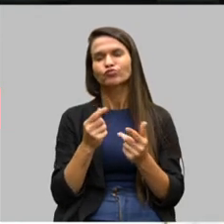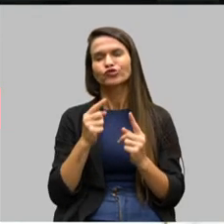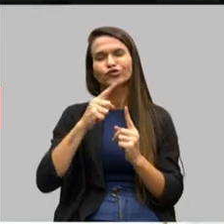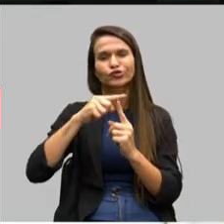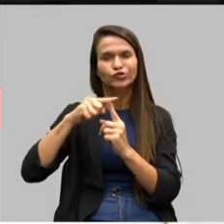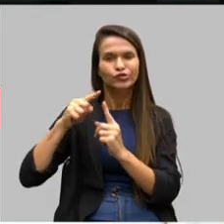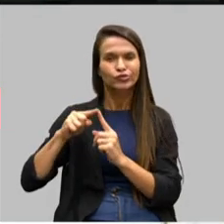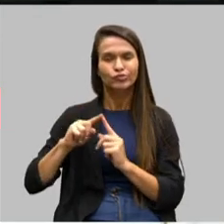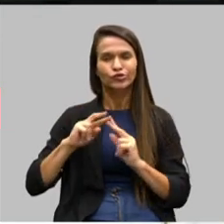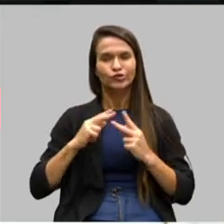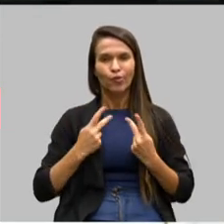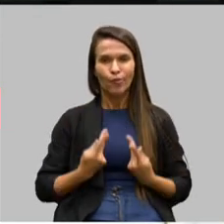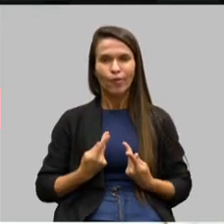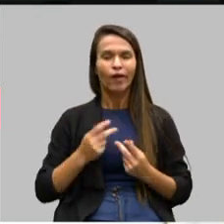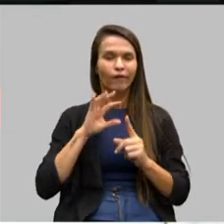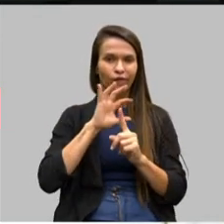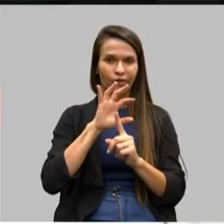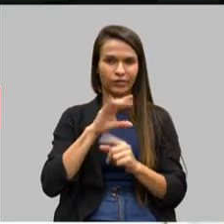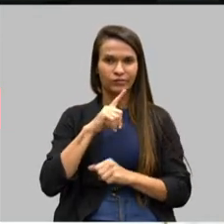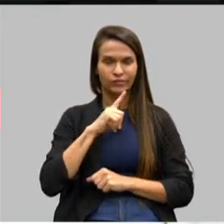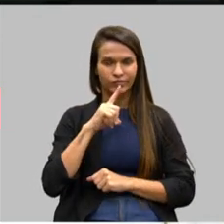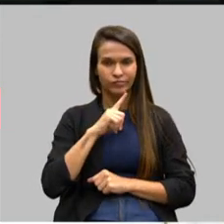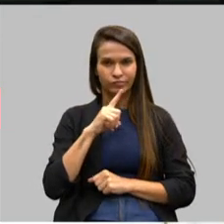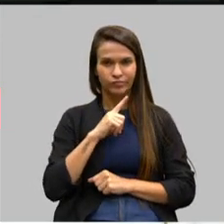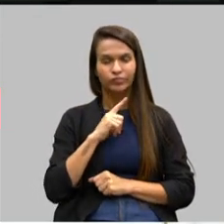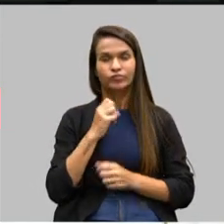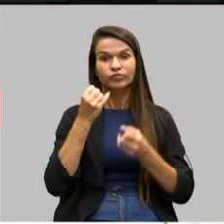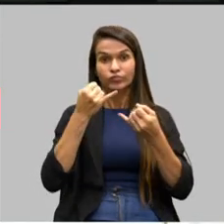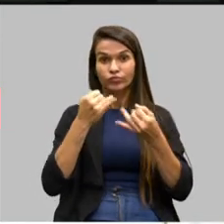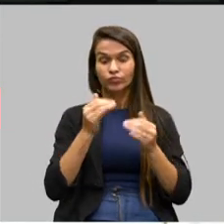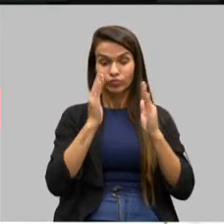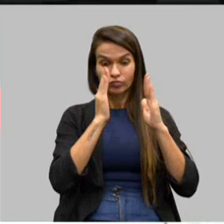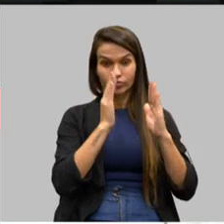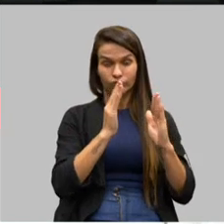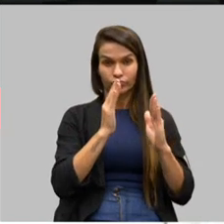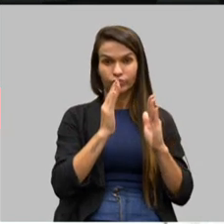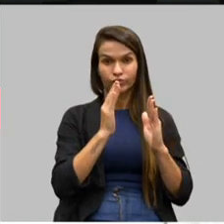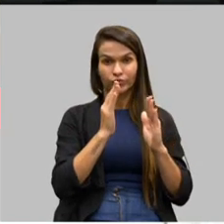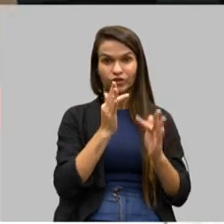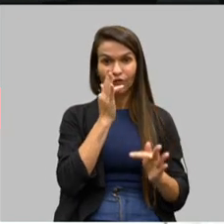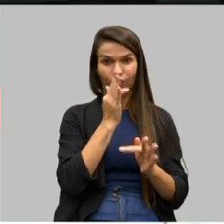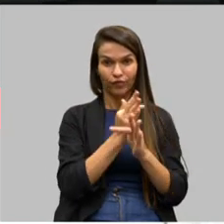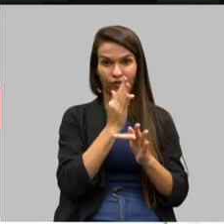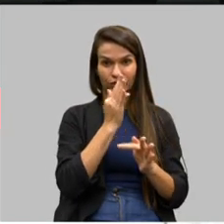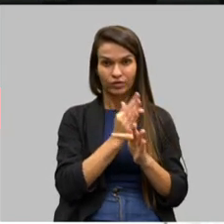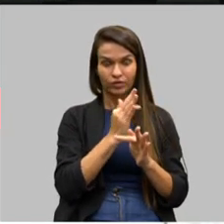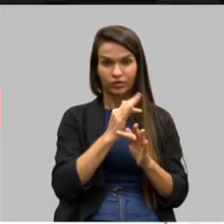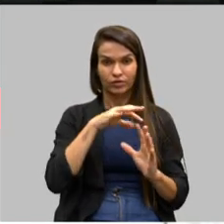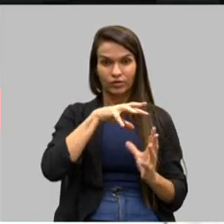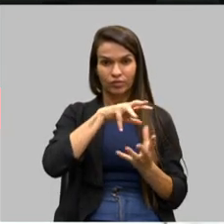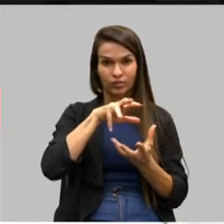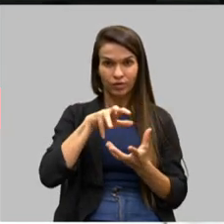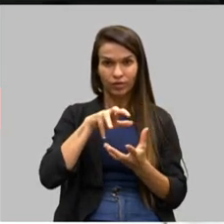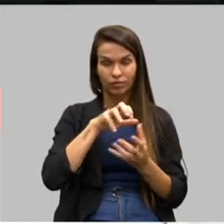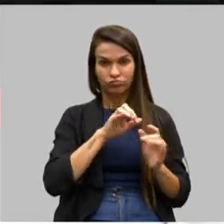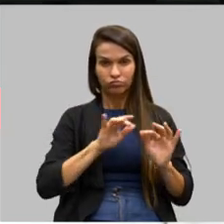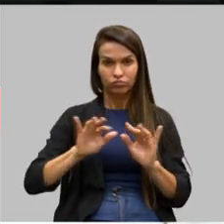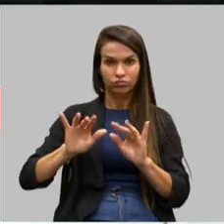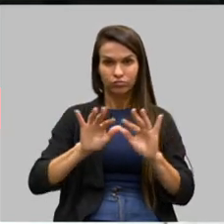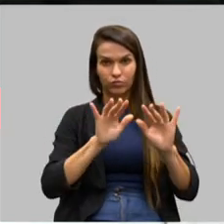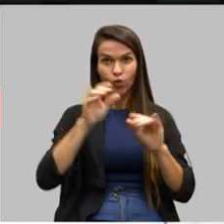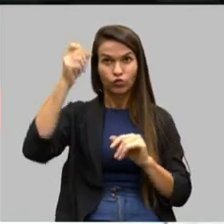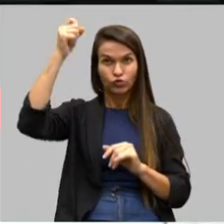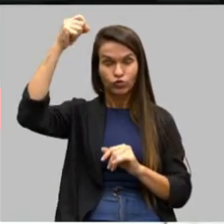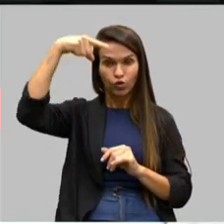eu vou explicar uma pequena parte de física da atmosfera. A radiação que o Sol